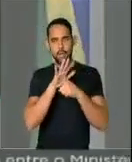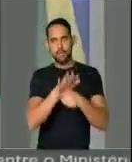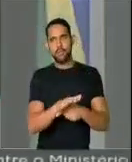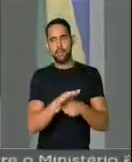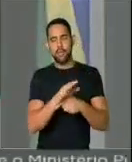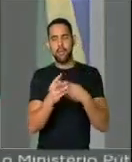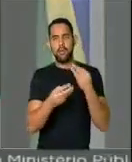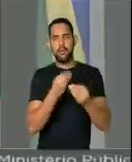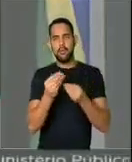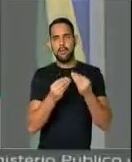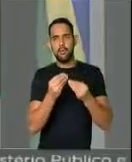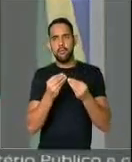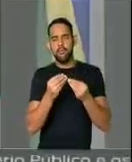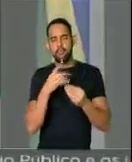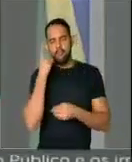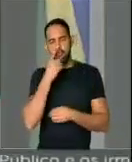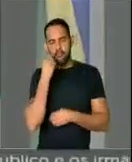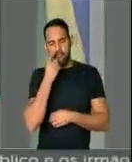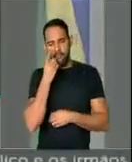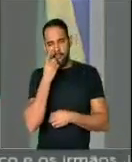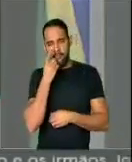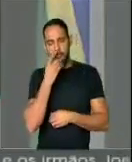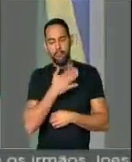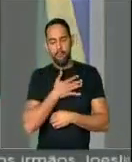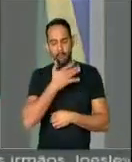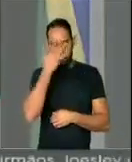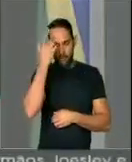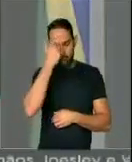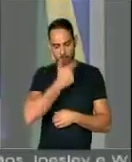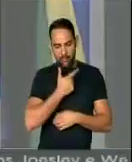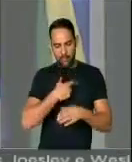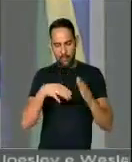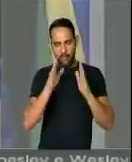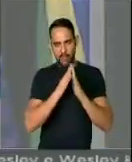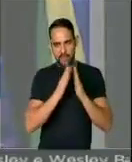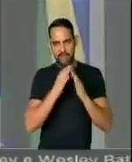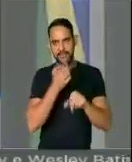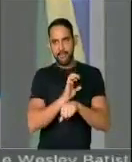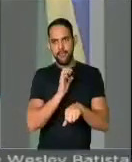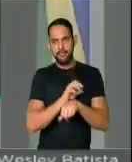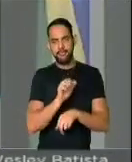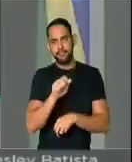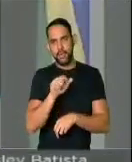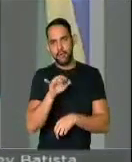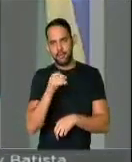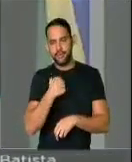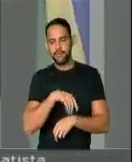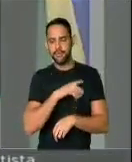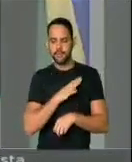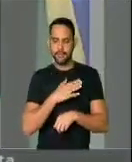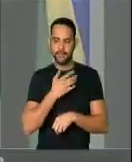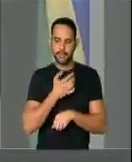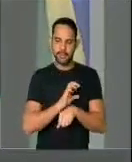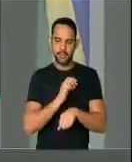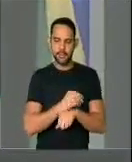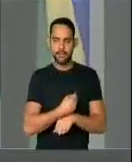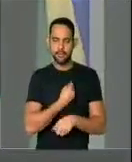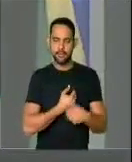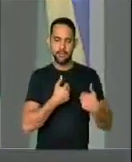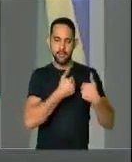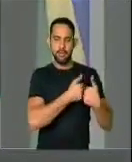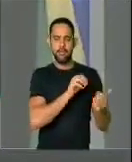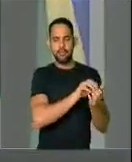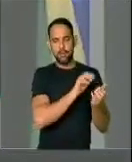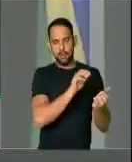contribuição. E como parlamentar, como cidadão, como alagoano e também do nosso estado irmão vizinho